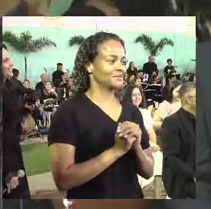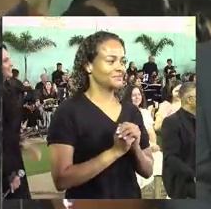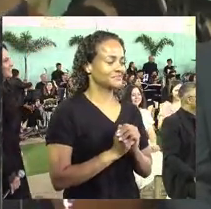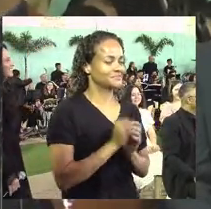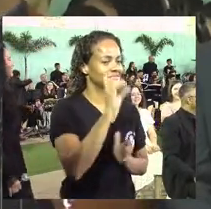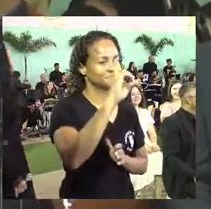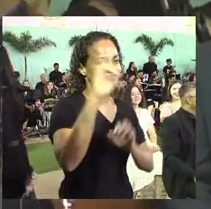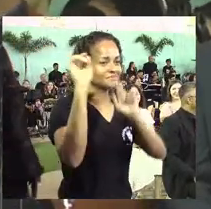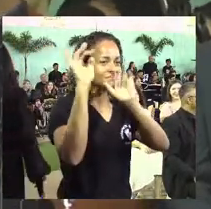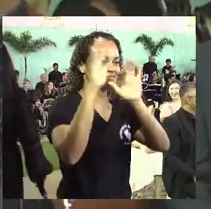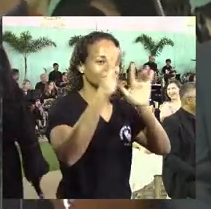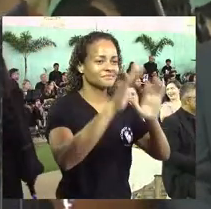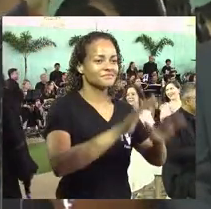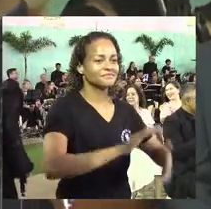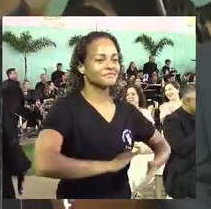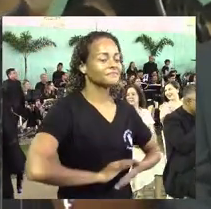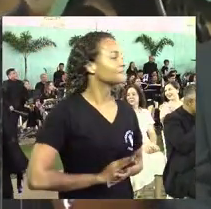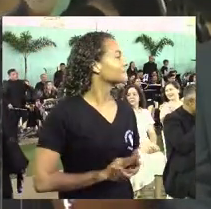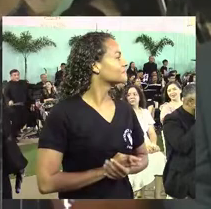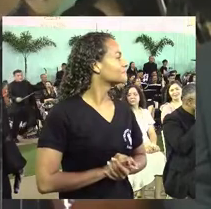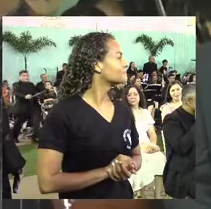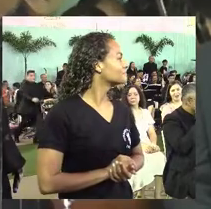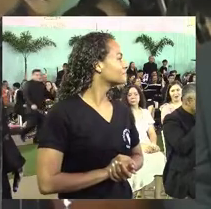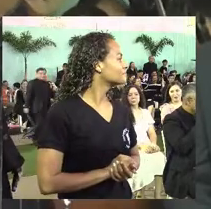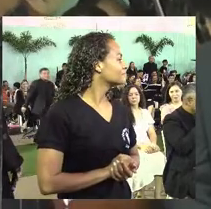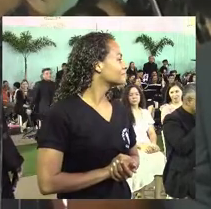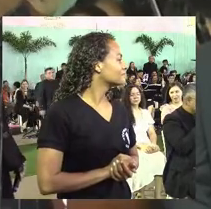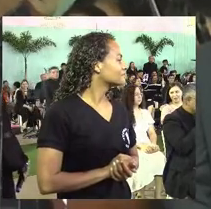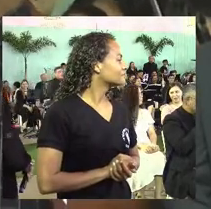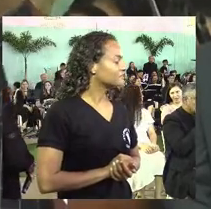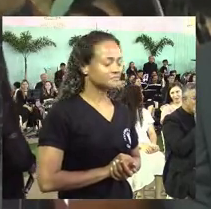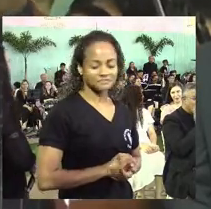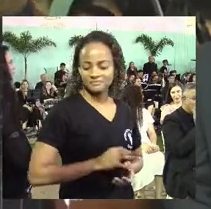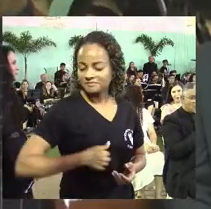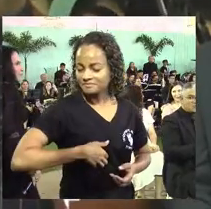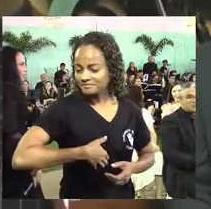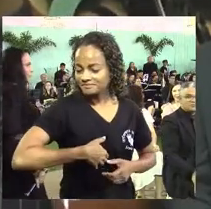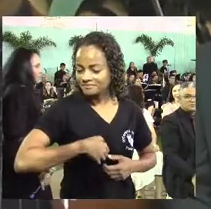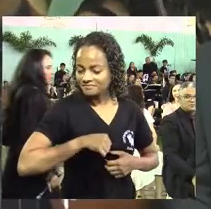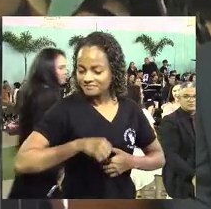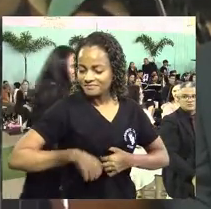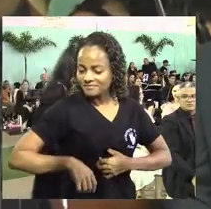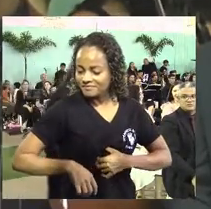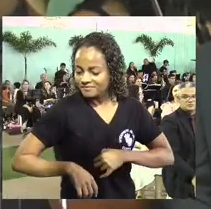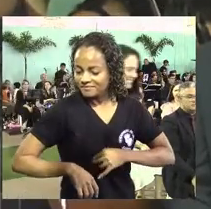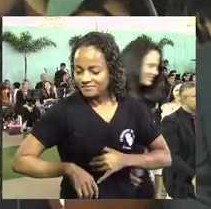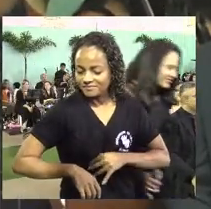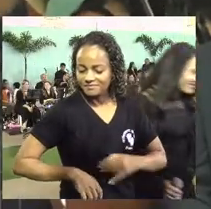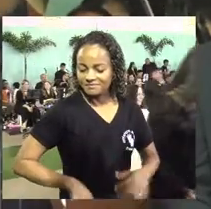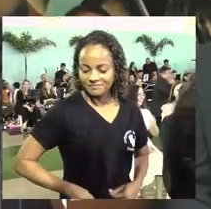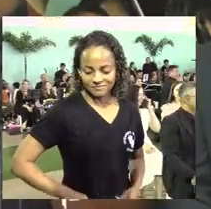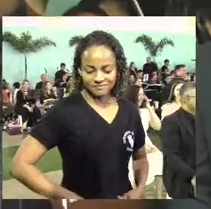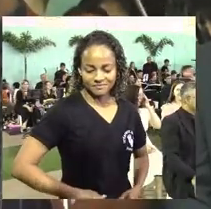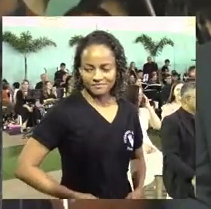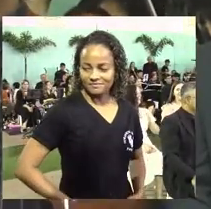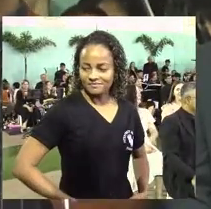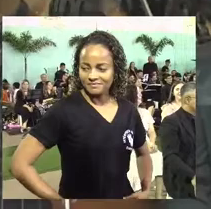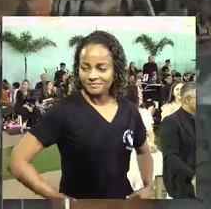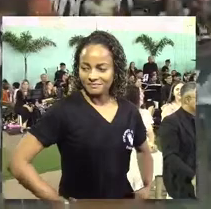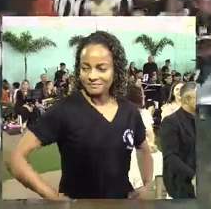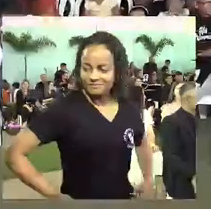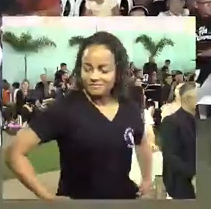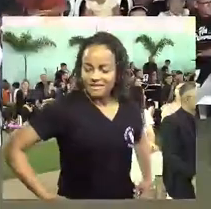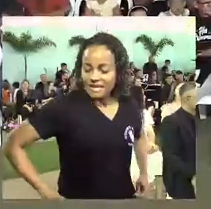Deus lhe abençoe vamos Rafaela louvar o nome do senhor meu Deus